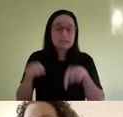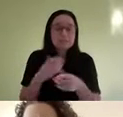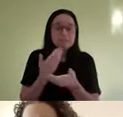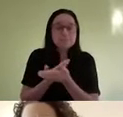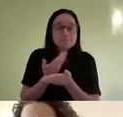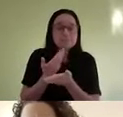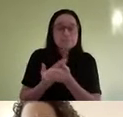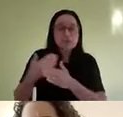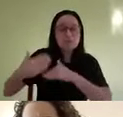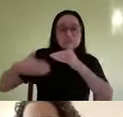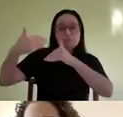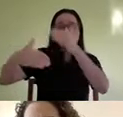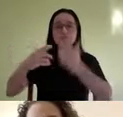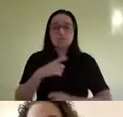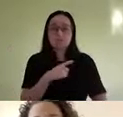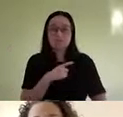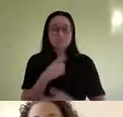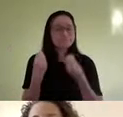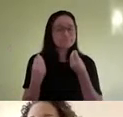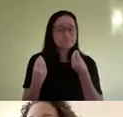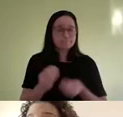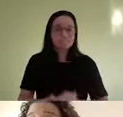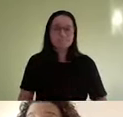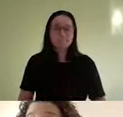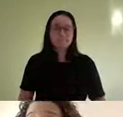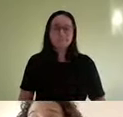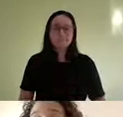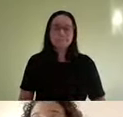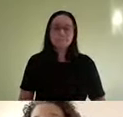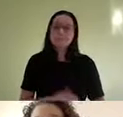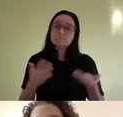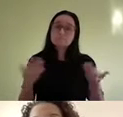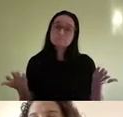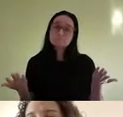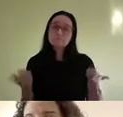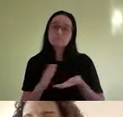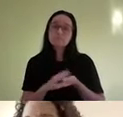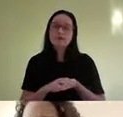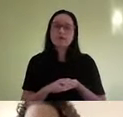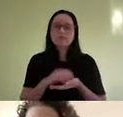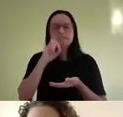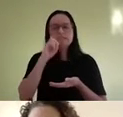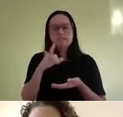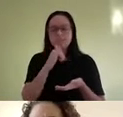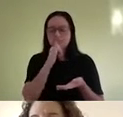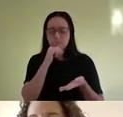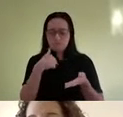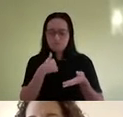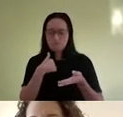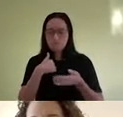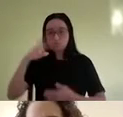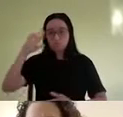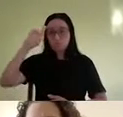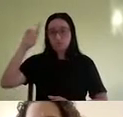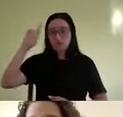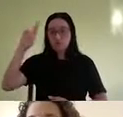avance mais na minha carreira, aonde eu estou, o que, se eu fosse um empregador, se eu olhasse para